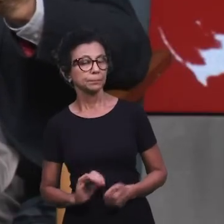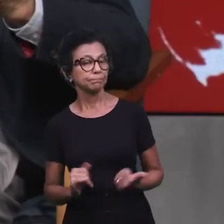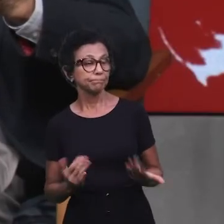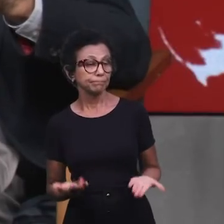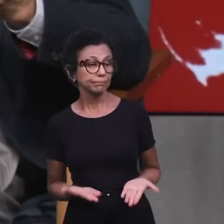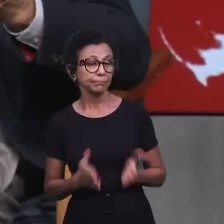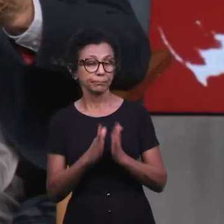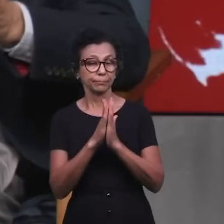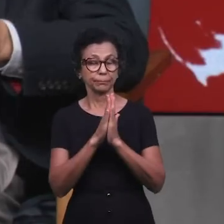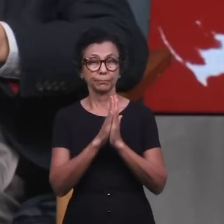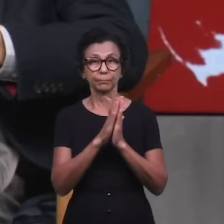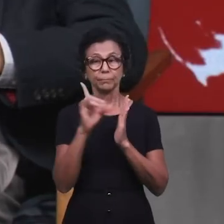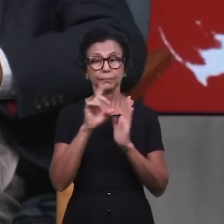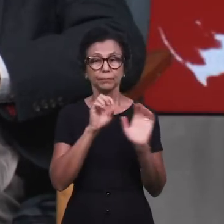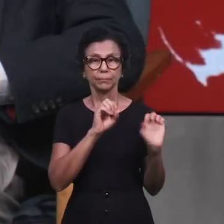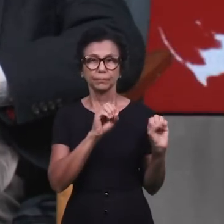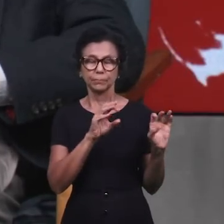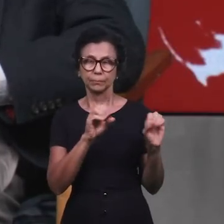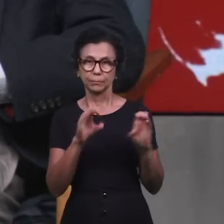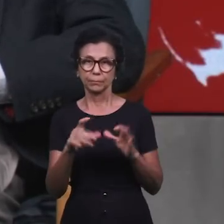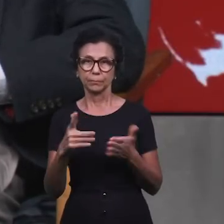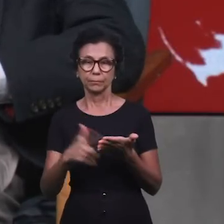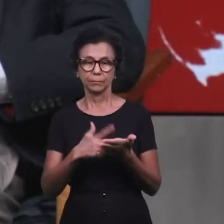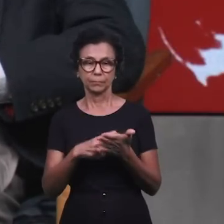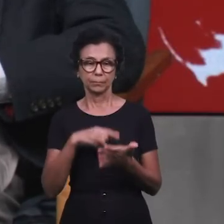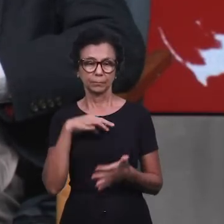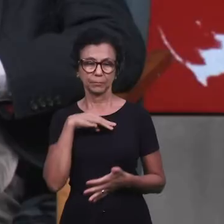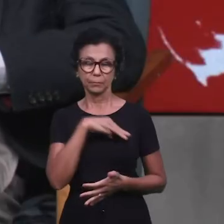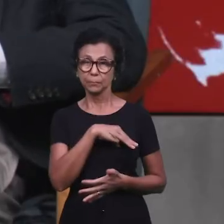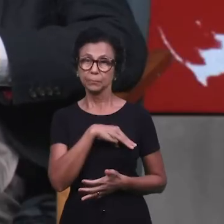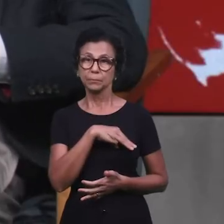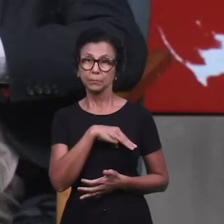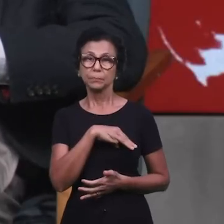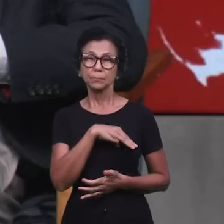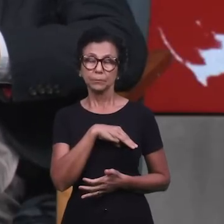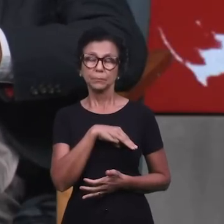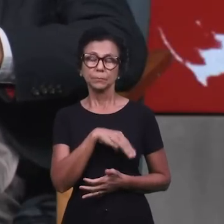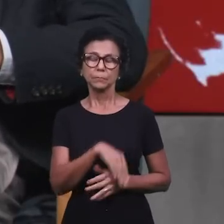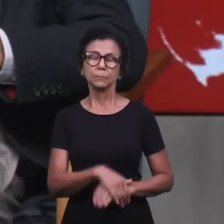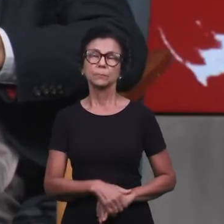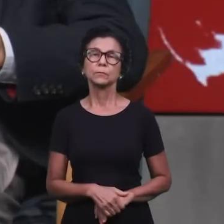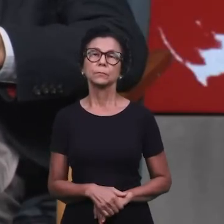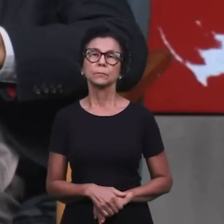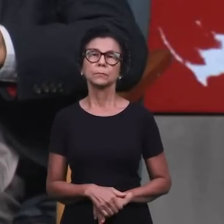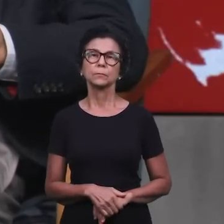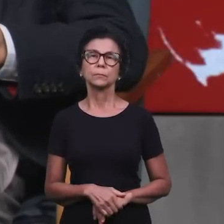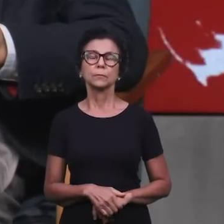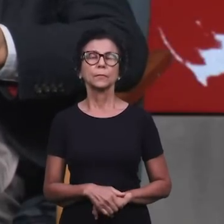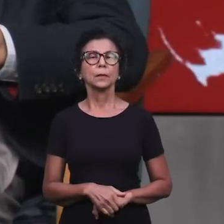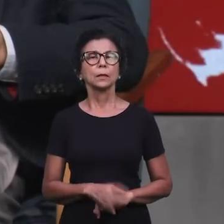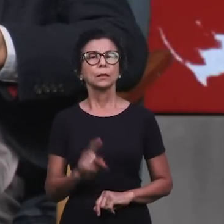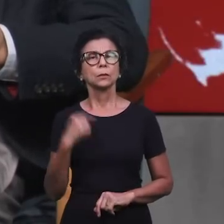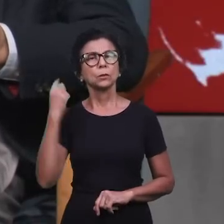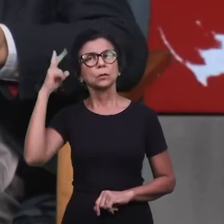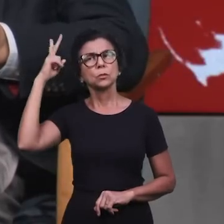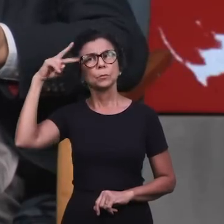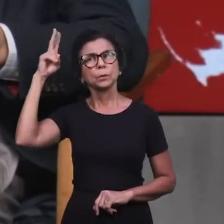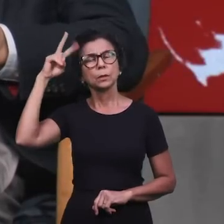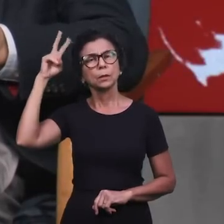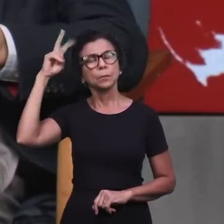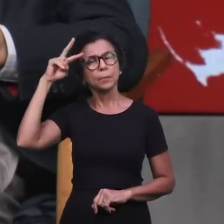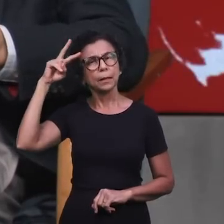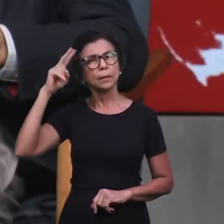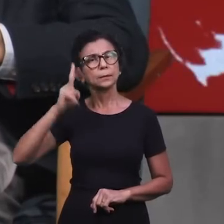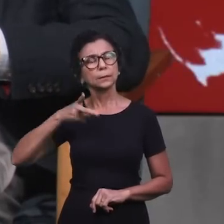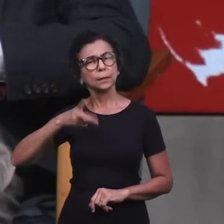que a palavra ensina, que no livro de Mateus está dizendo que nós temos que fazer memória disso até que ele